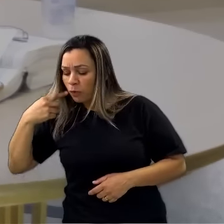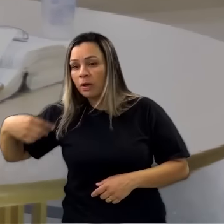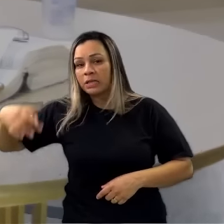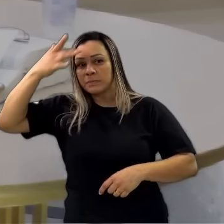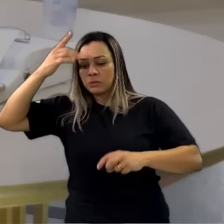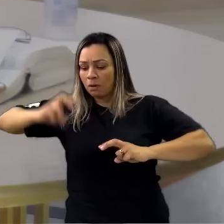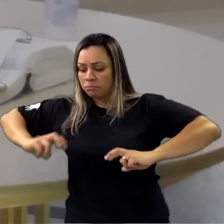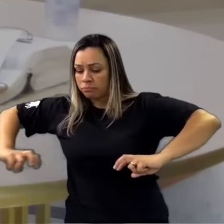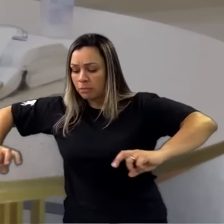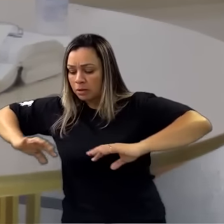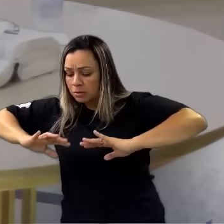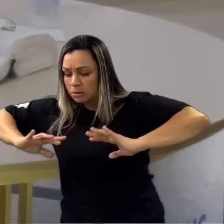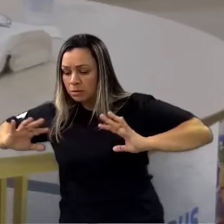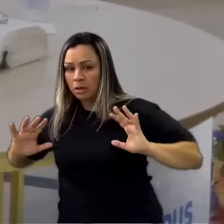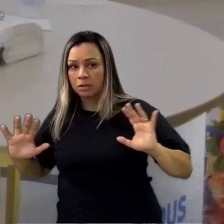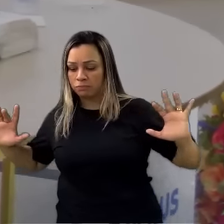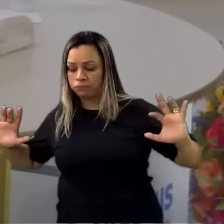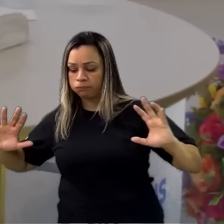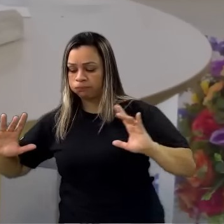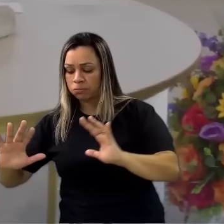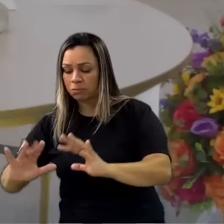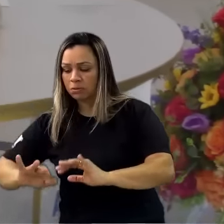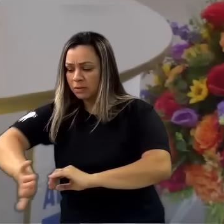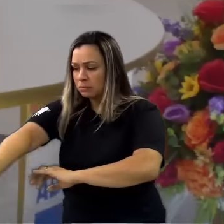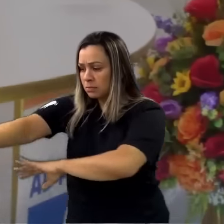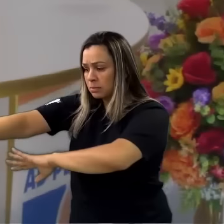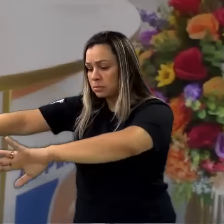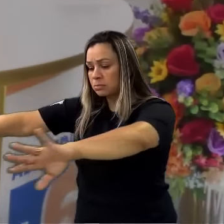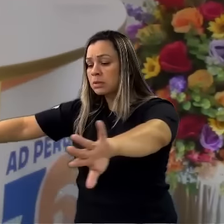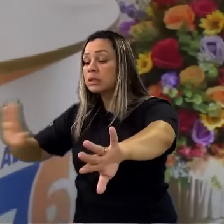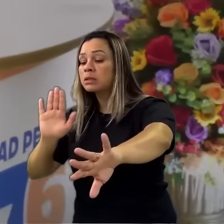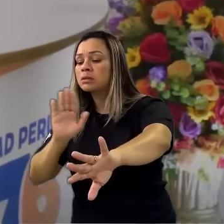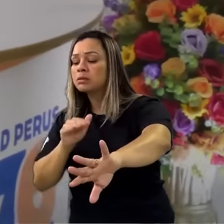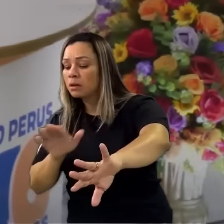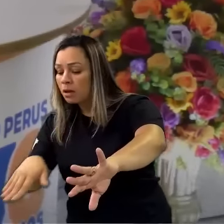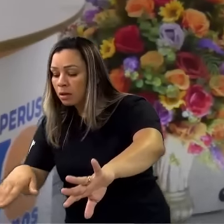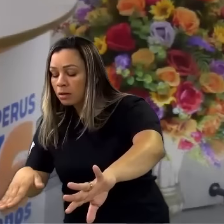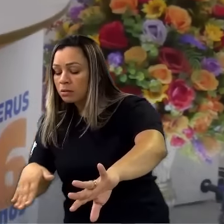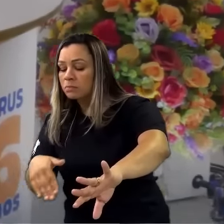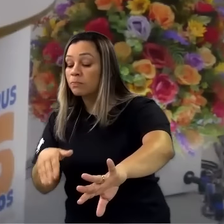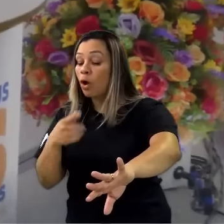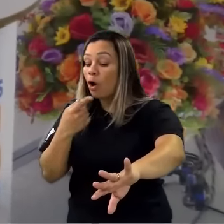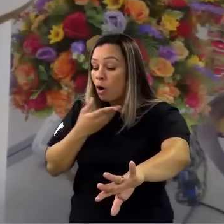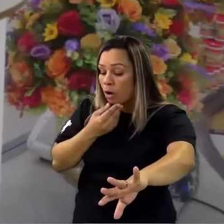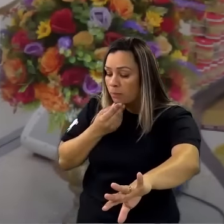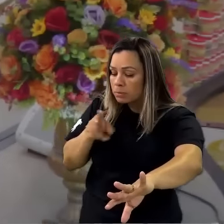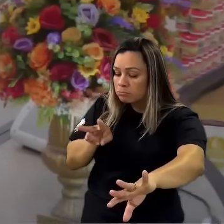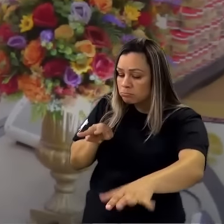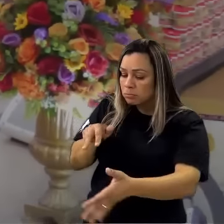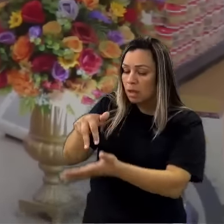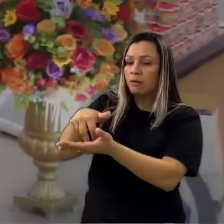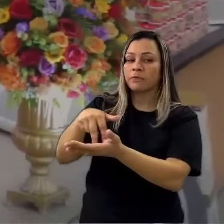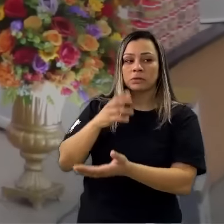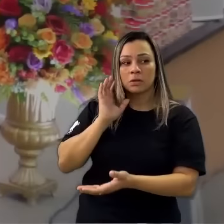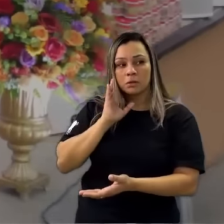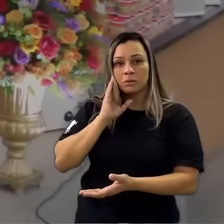ele chega na roda pede ele dá licença voltar pro culto concluir a mensagem moço assim te digo levanta ó o